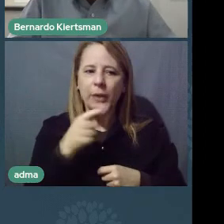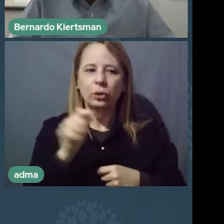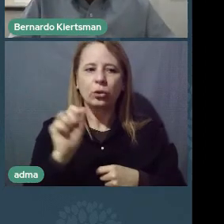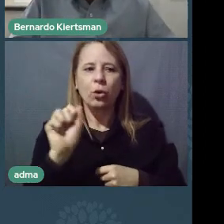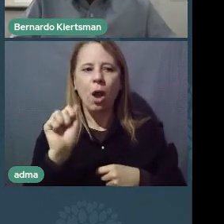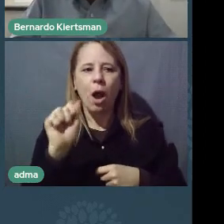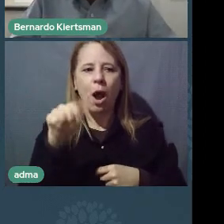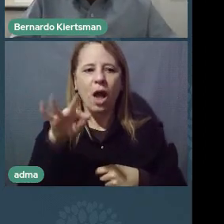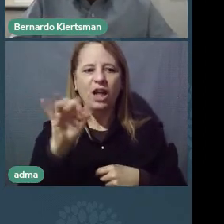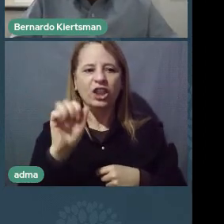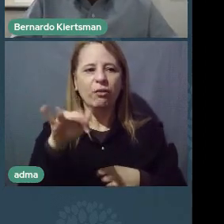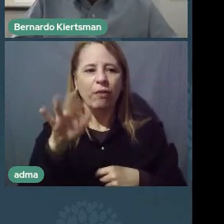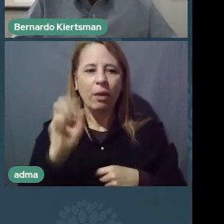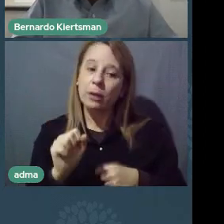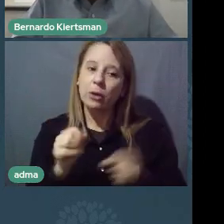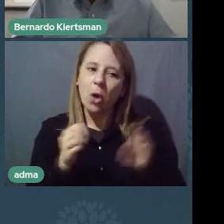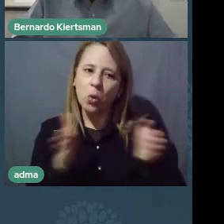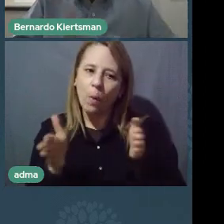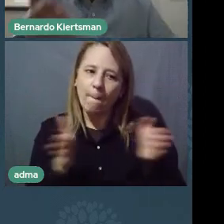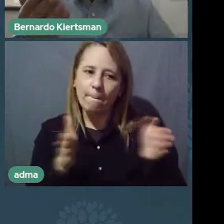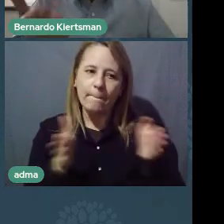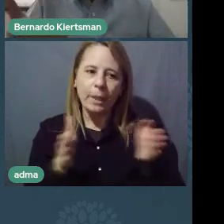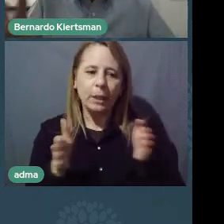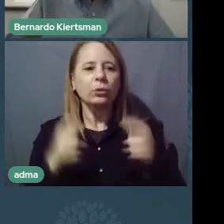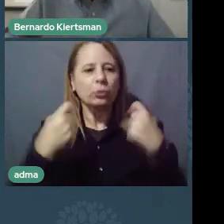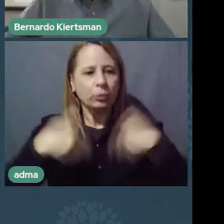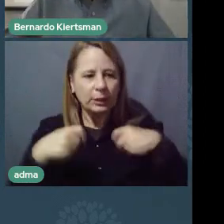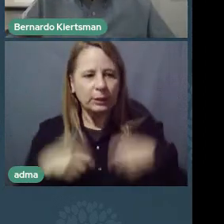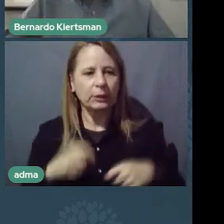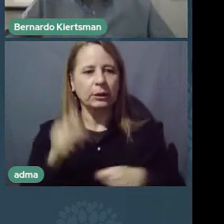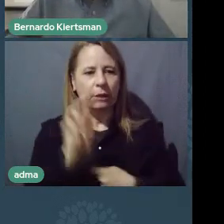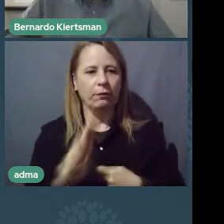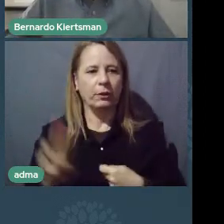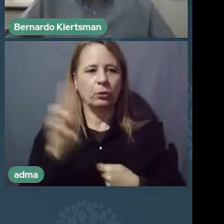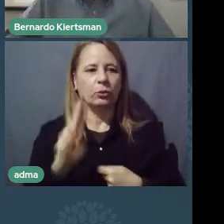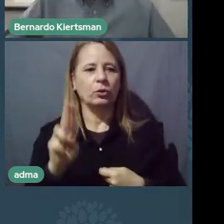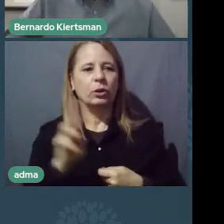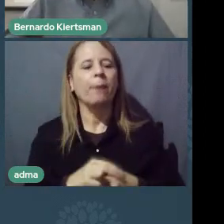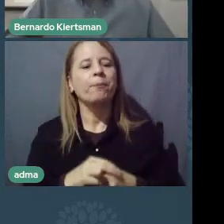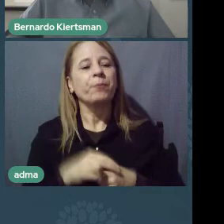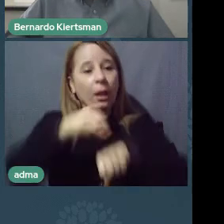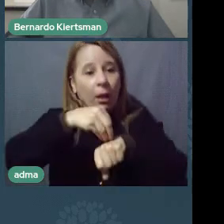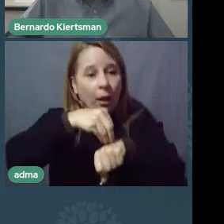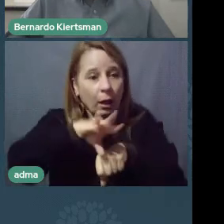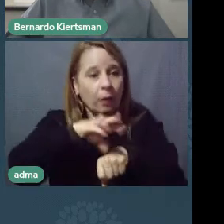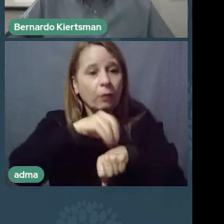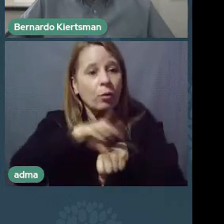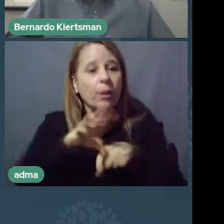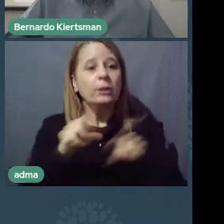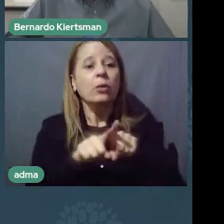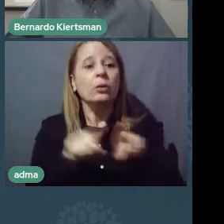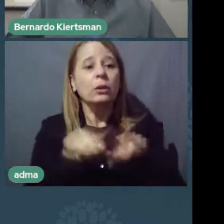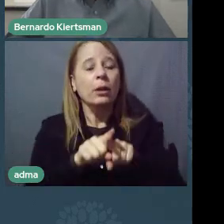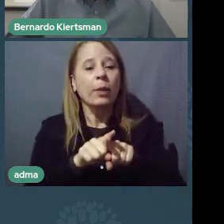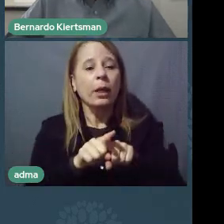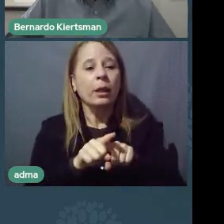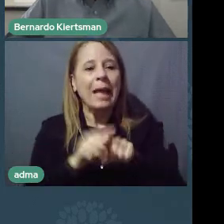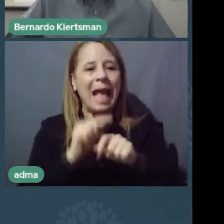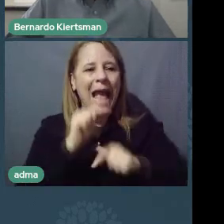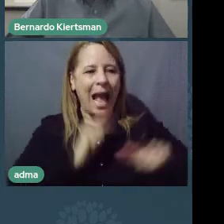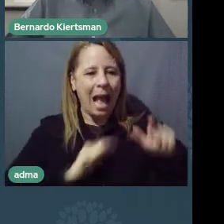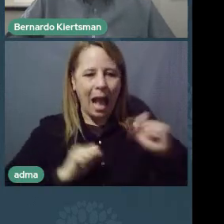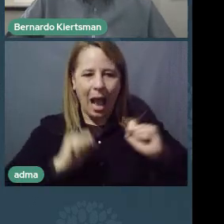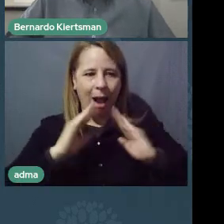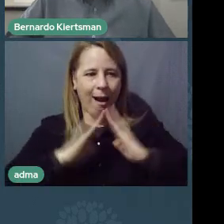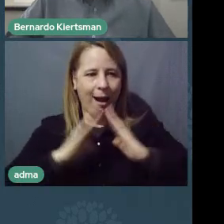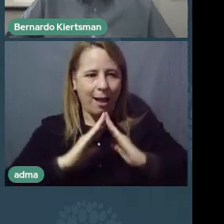anti-inflamatórios durante um período longo. E você deve orientar também a higiene do ambiente, como já foi